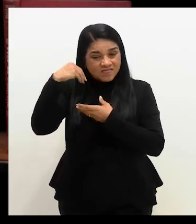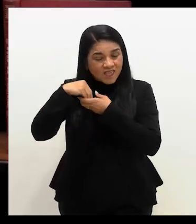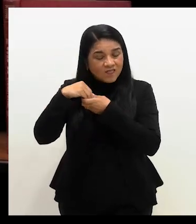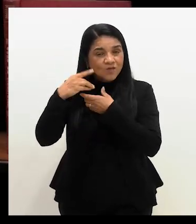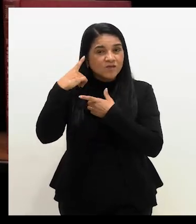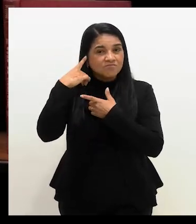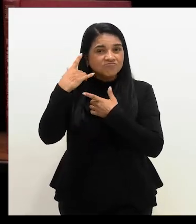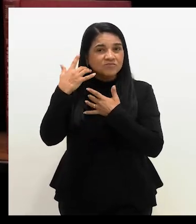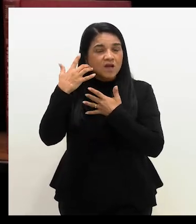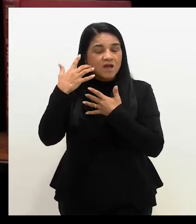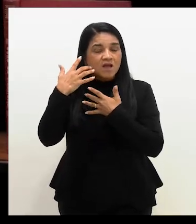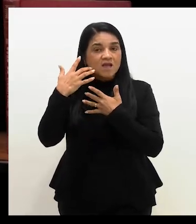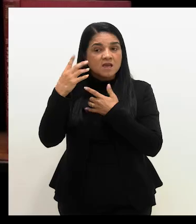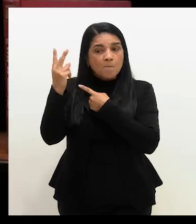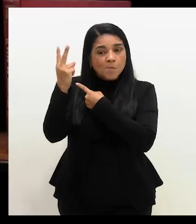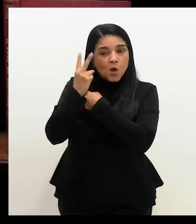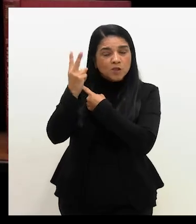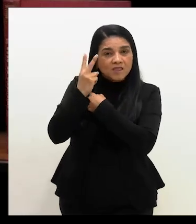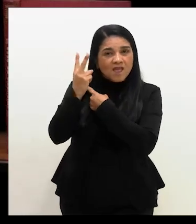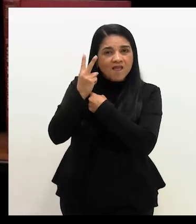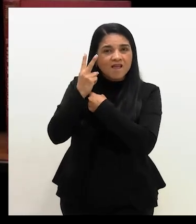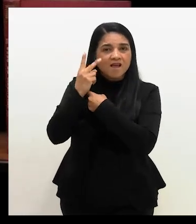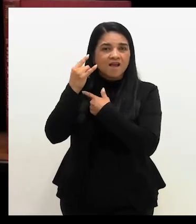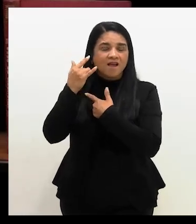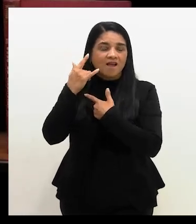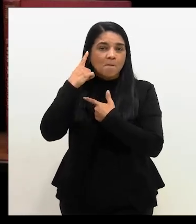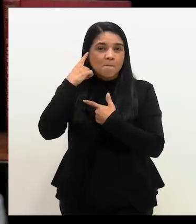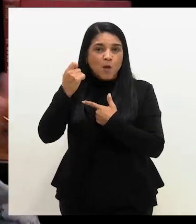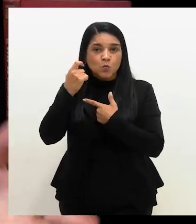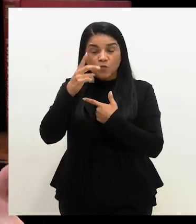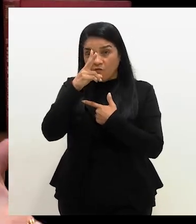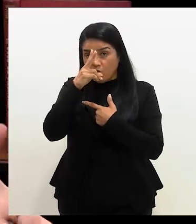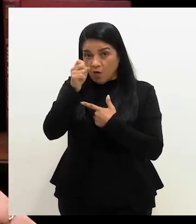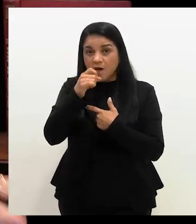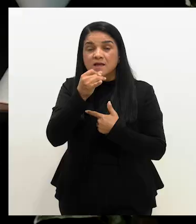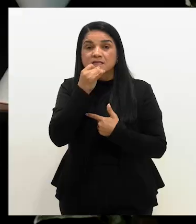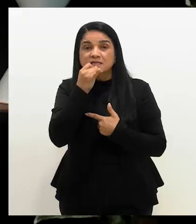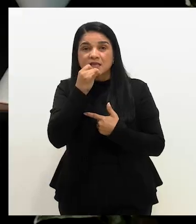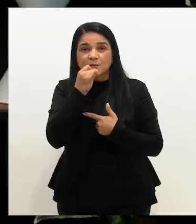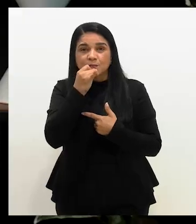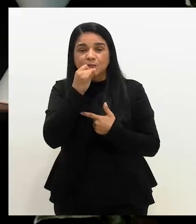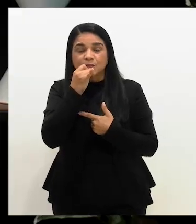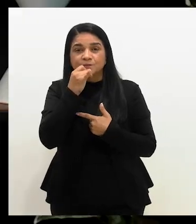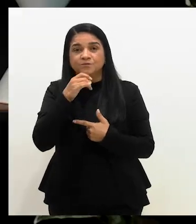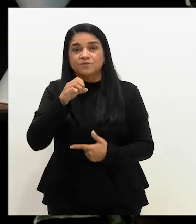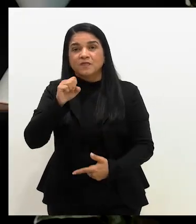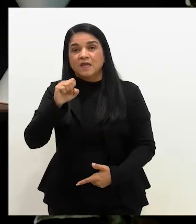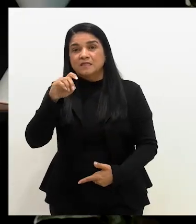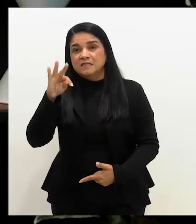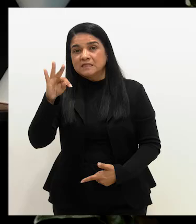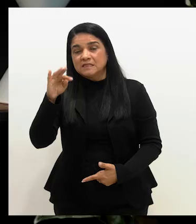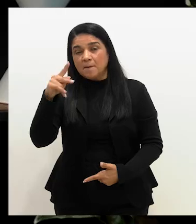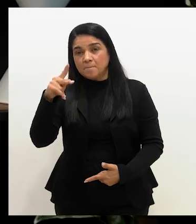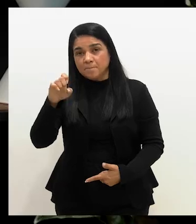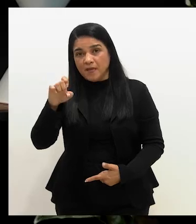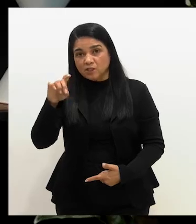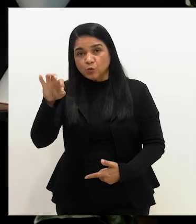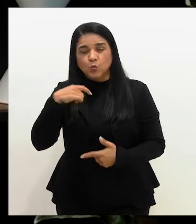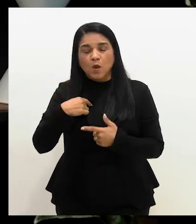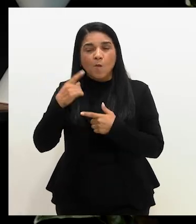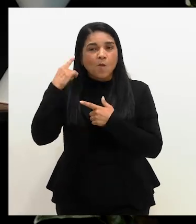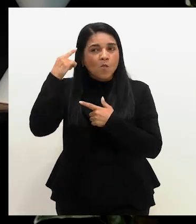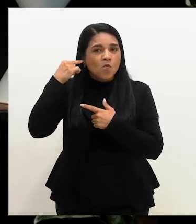reflexos dentro do nosso ouvido que eles tentam proteger o nosso ouvido de barulhos mais intensos. Por exemplo, o reflexo estapédico, que é um reflexo,